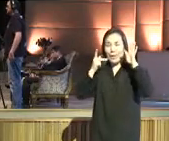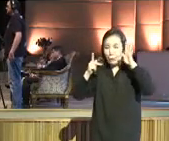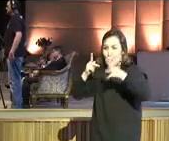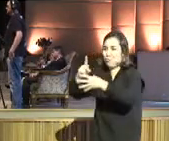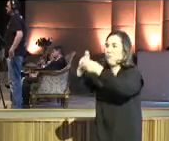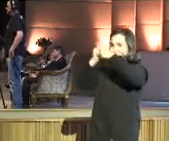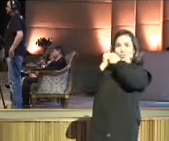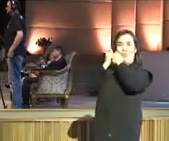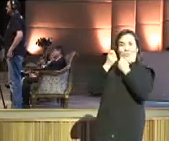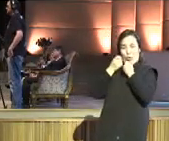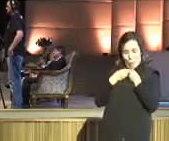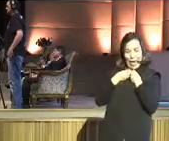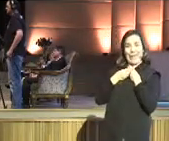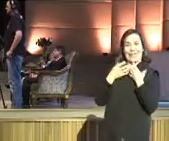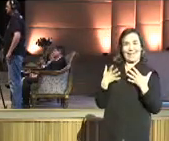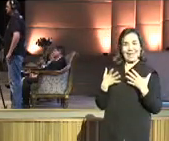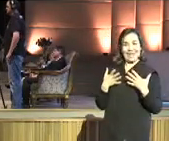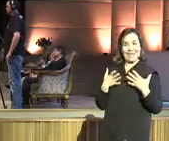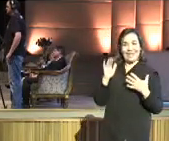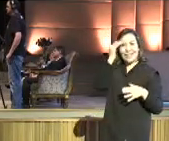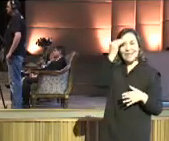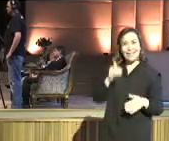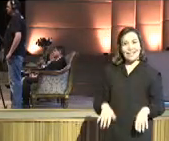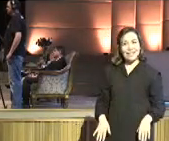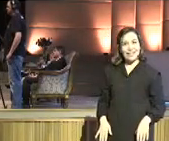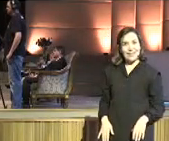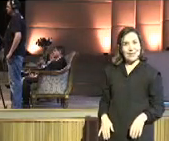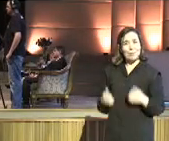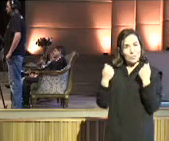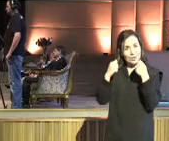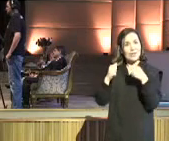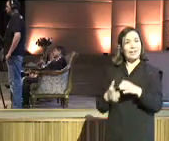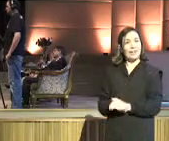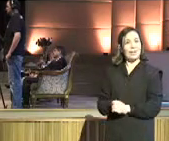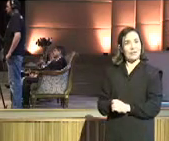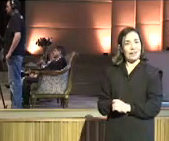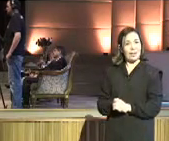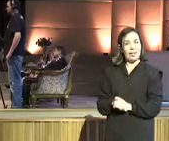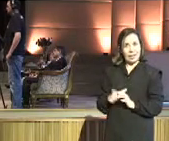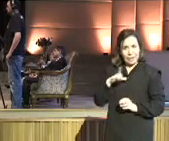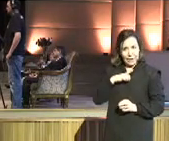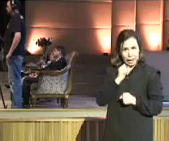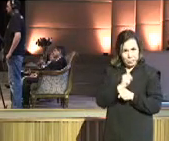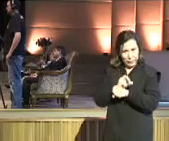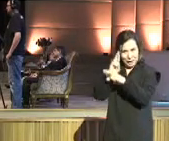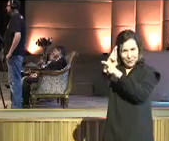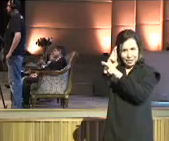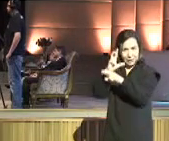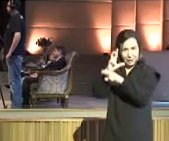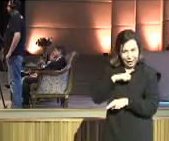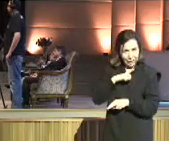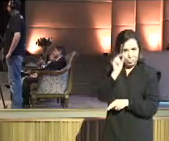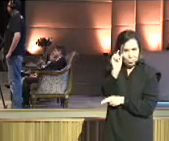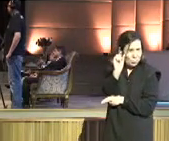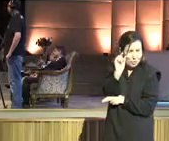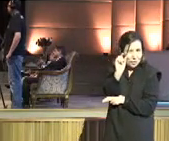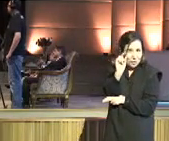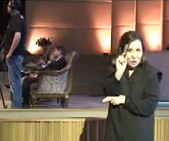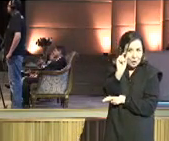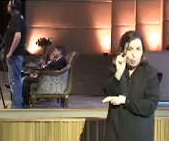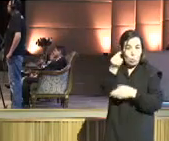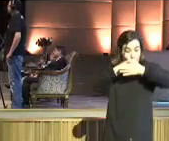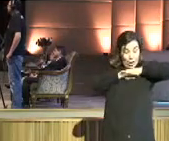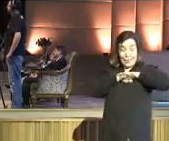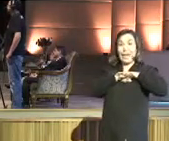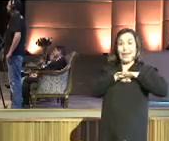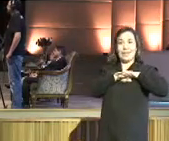Tomar os pedacinhos de esperança que Ele coloca na tua frente, com fé,